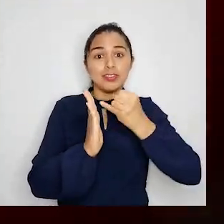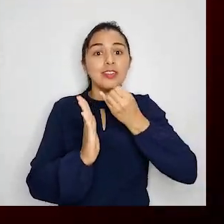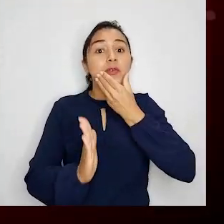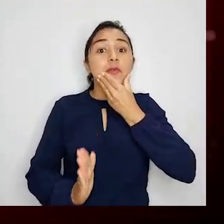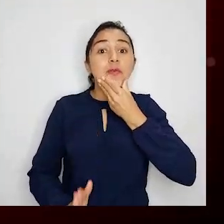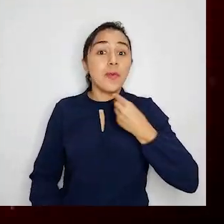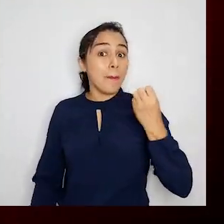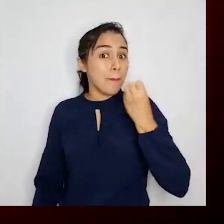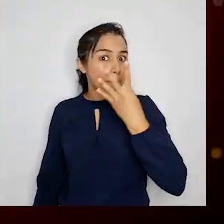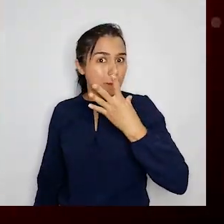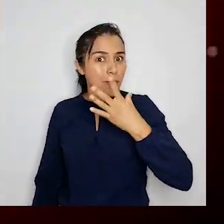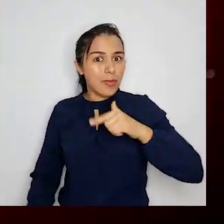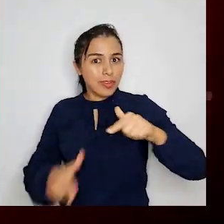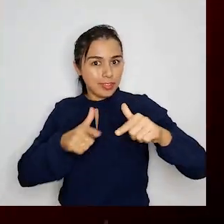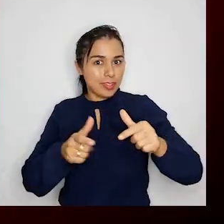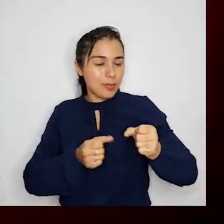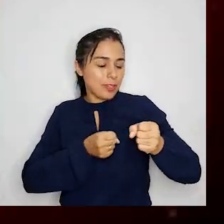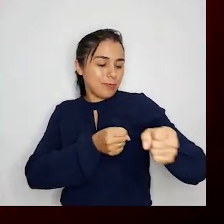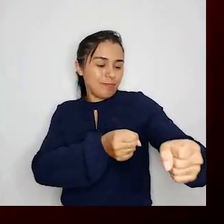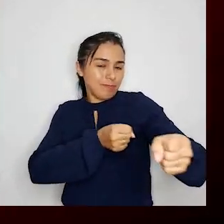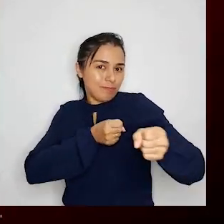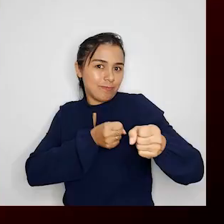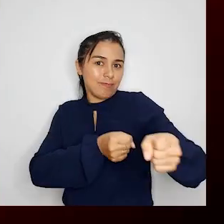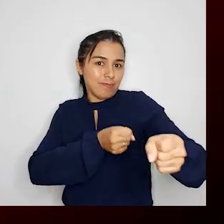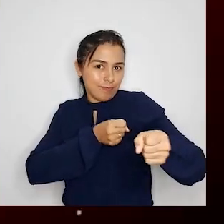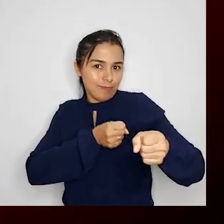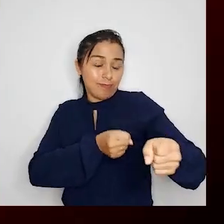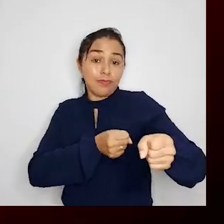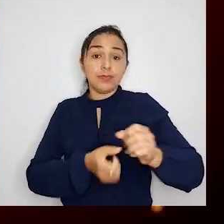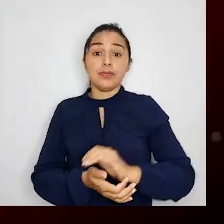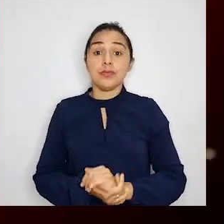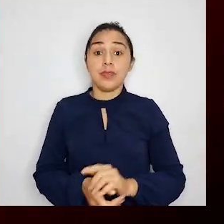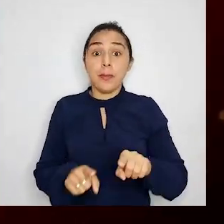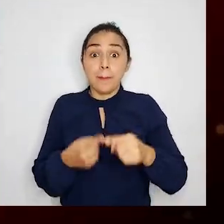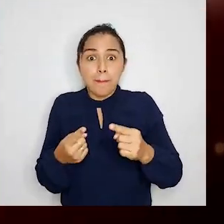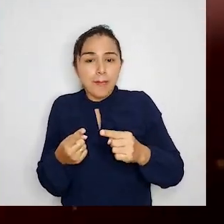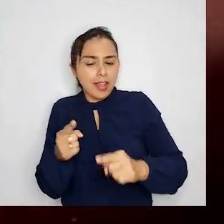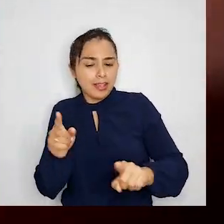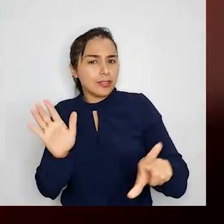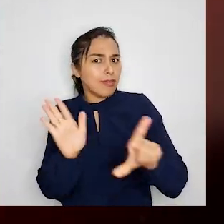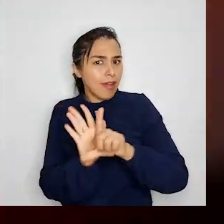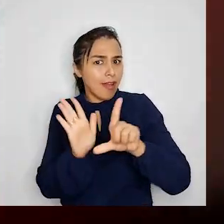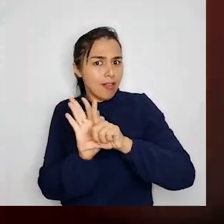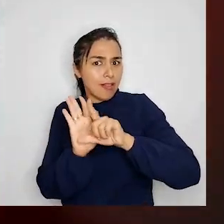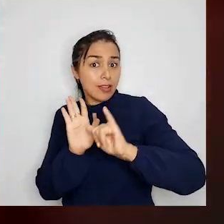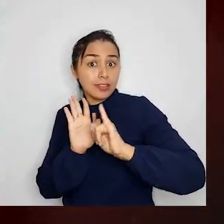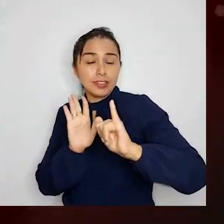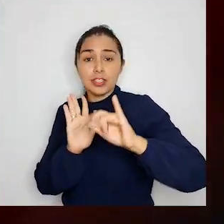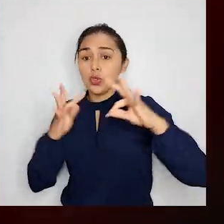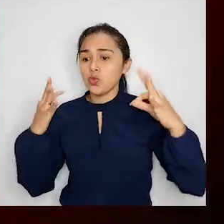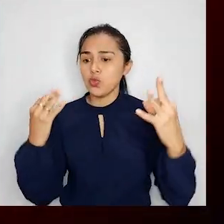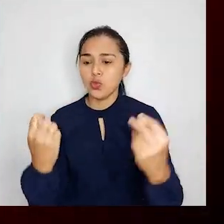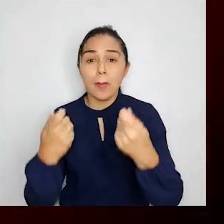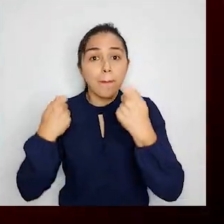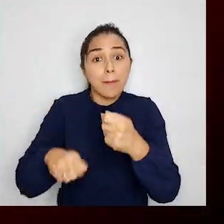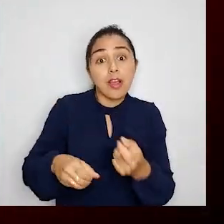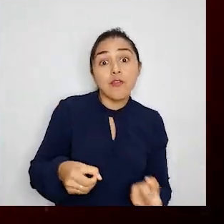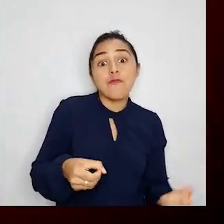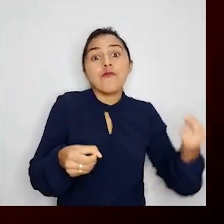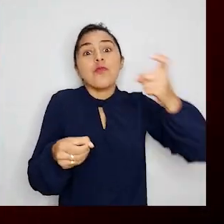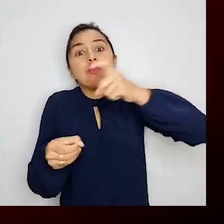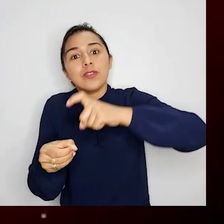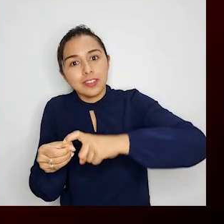carpintaria. Uma lei assim falava: para a cidade onde nasceram, todos devem